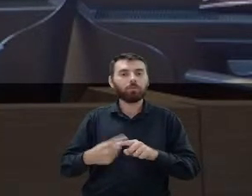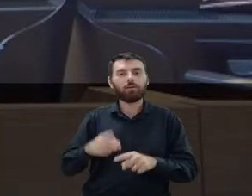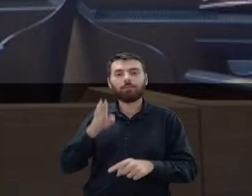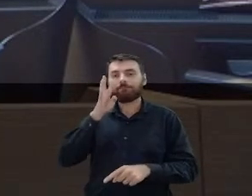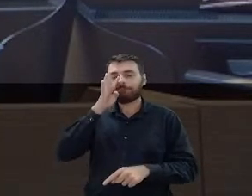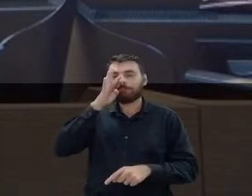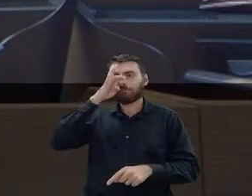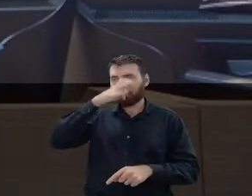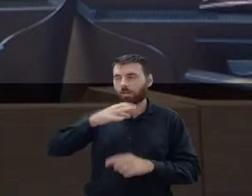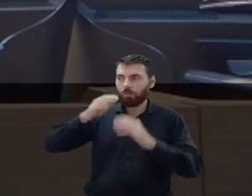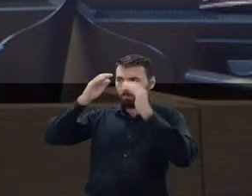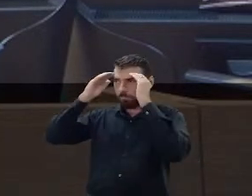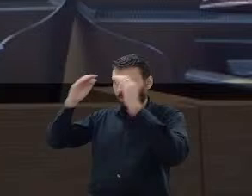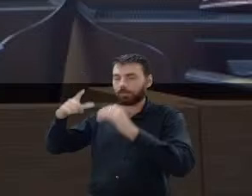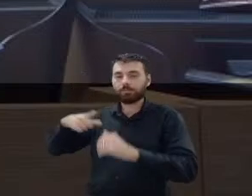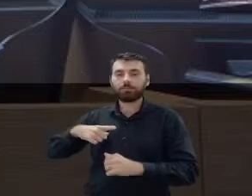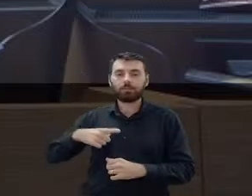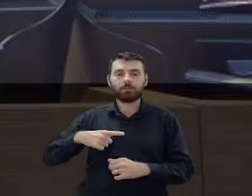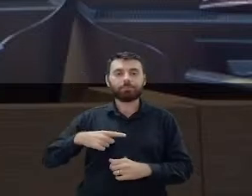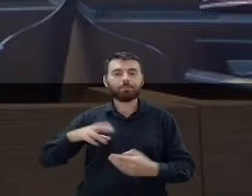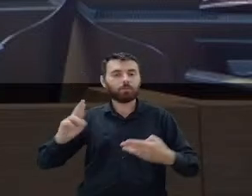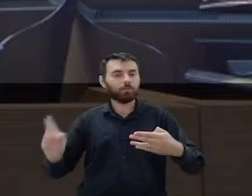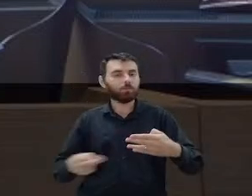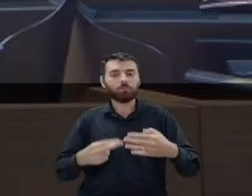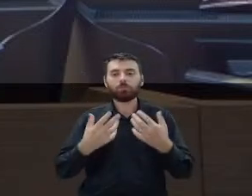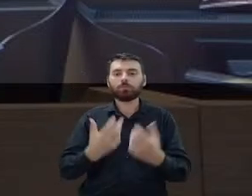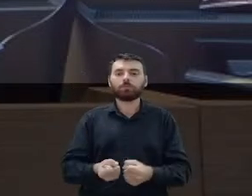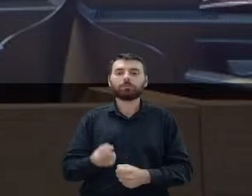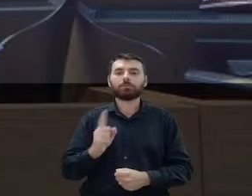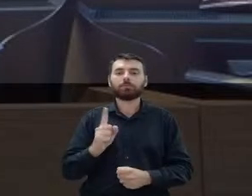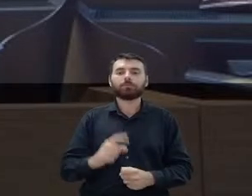executivo. Nego provimento.